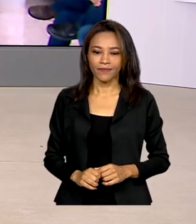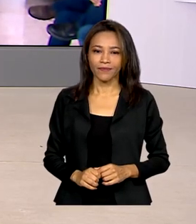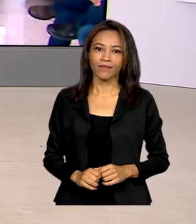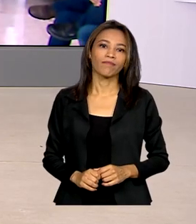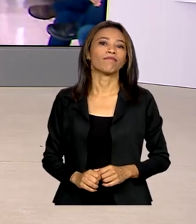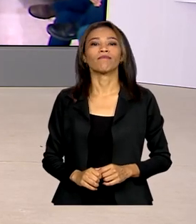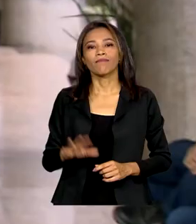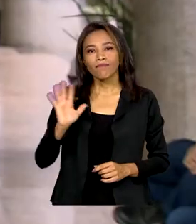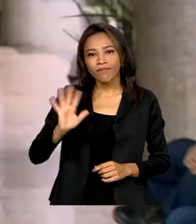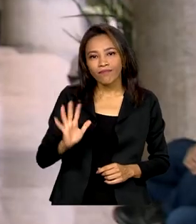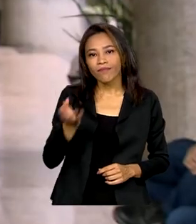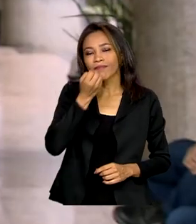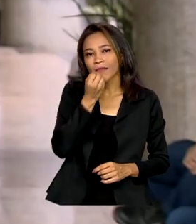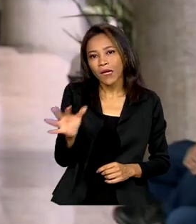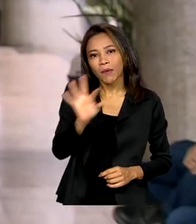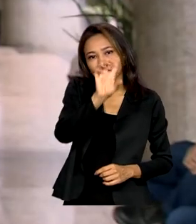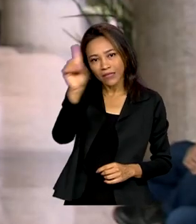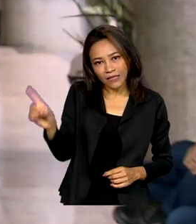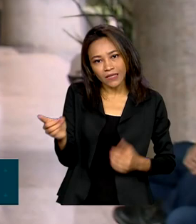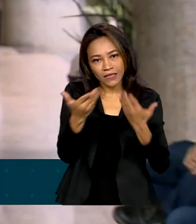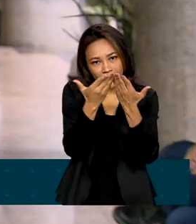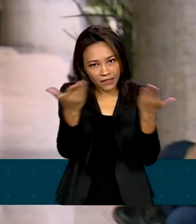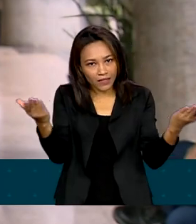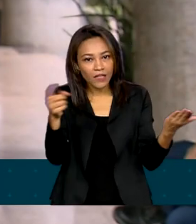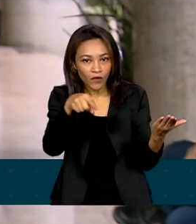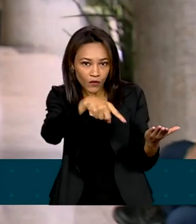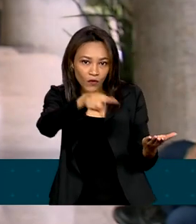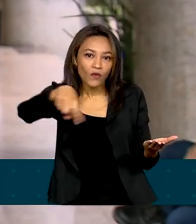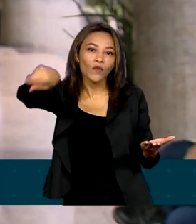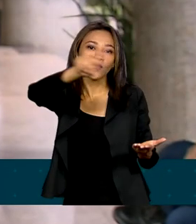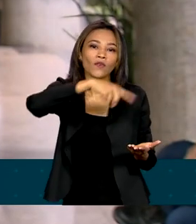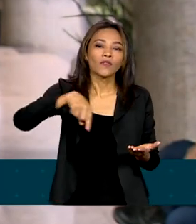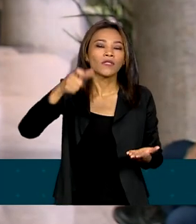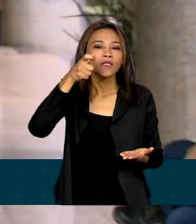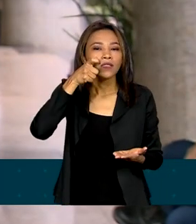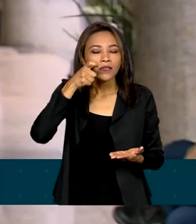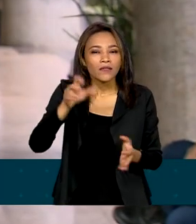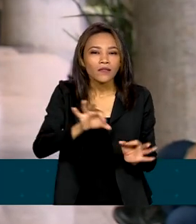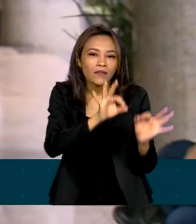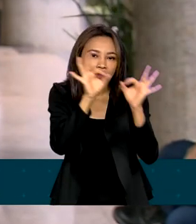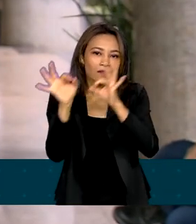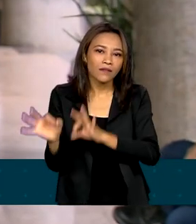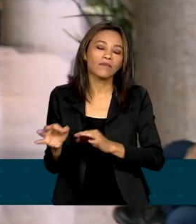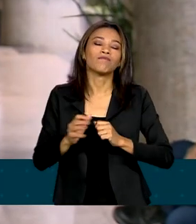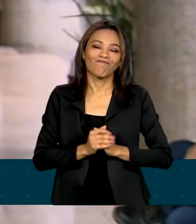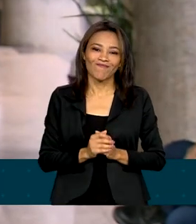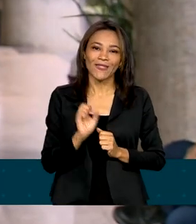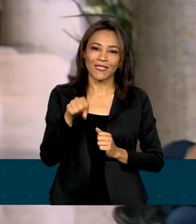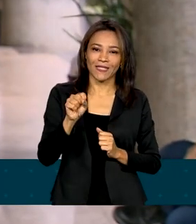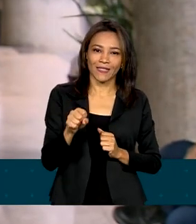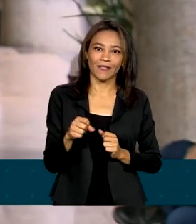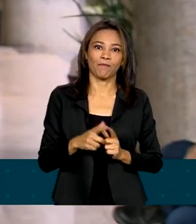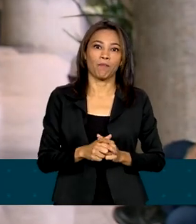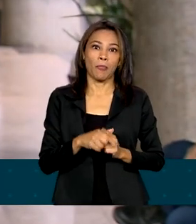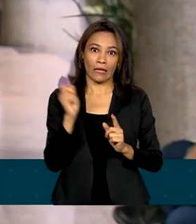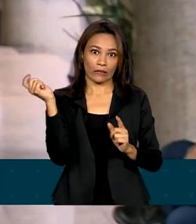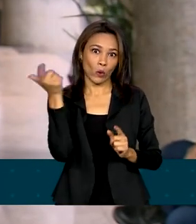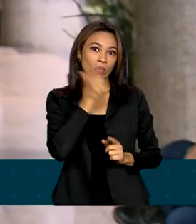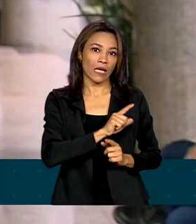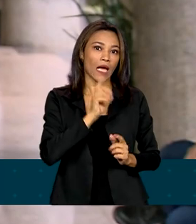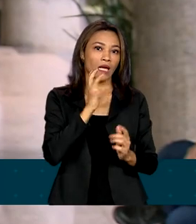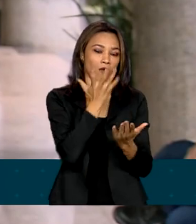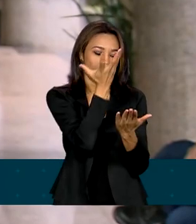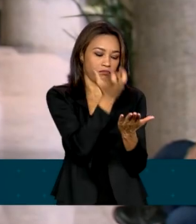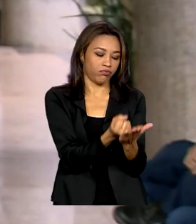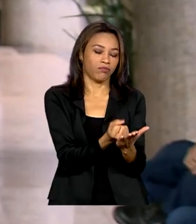Olá, Natália. Bom dia para você e bom dia a todos que nos acompanham. É isso mesmo, né? Será possível baixar o programa a partir de